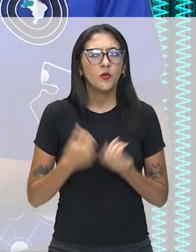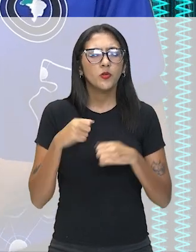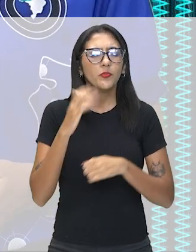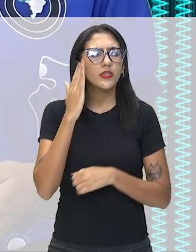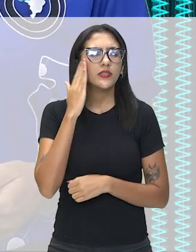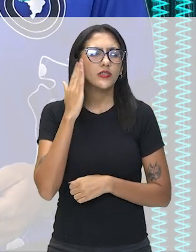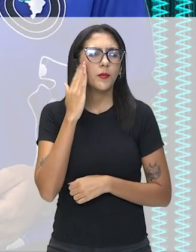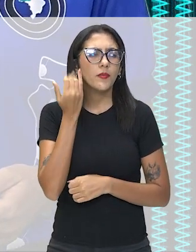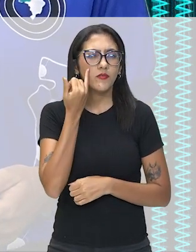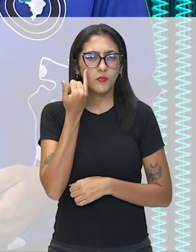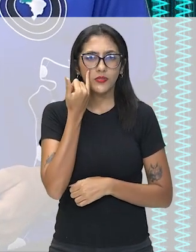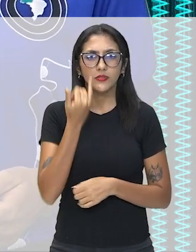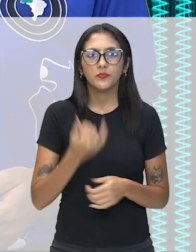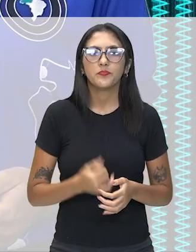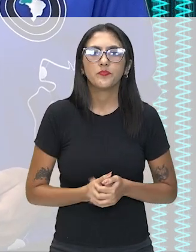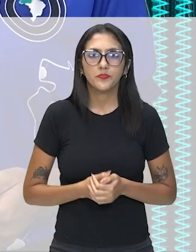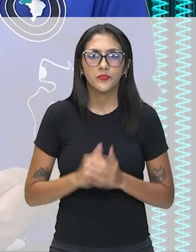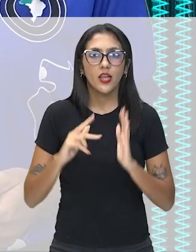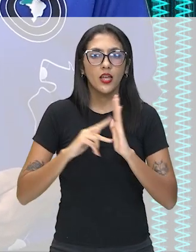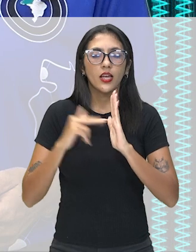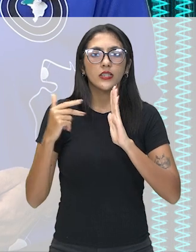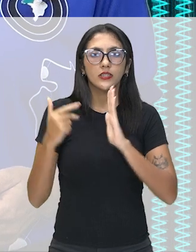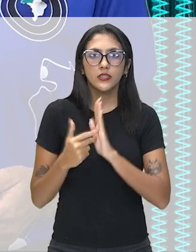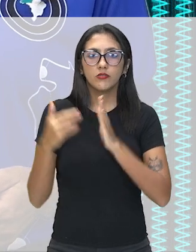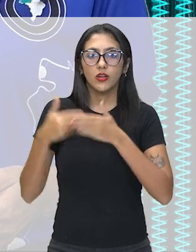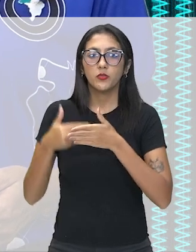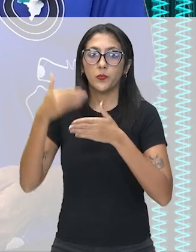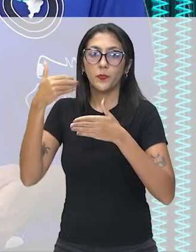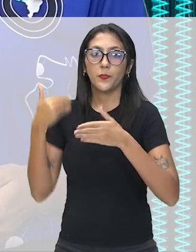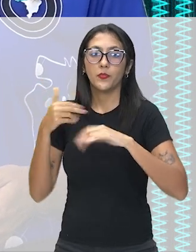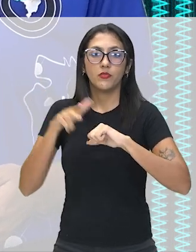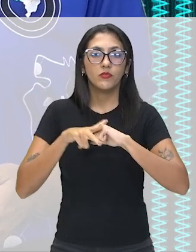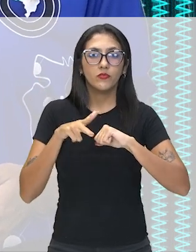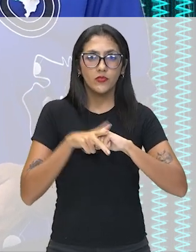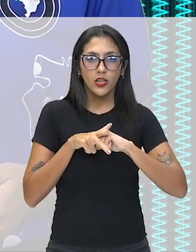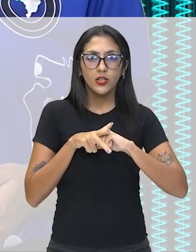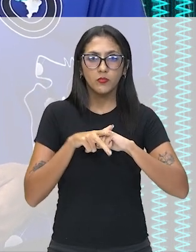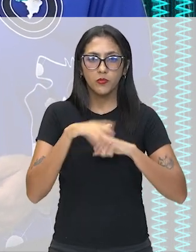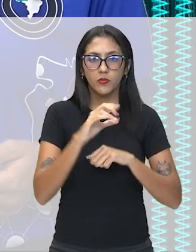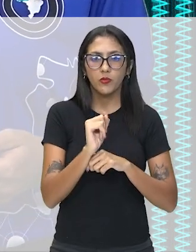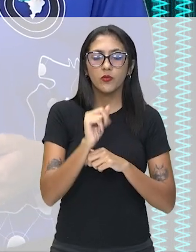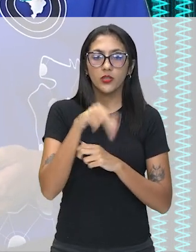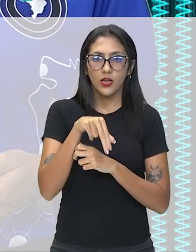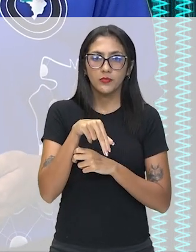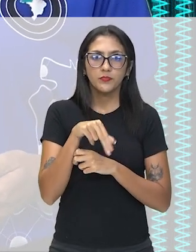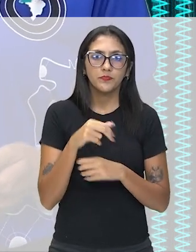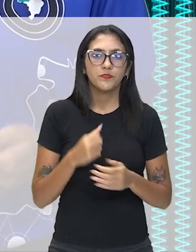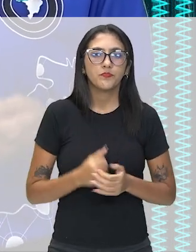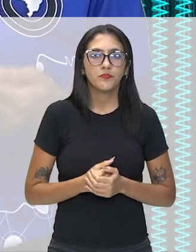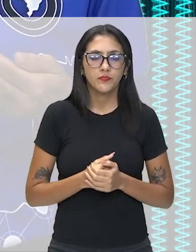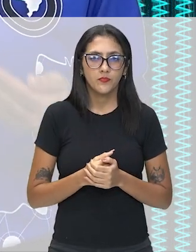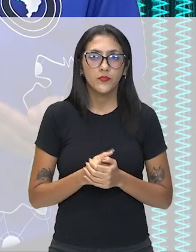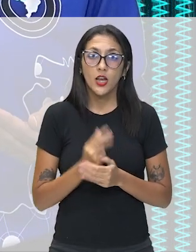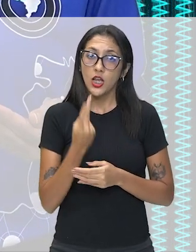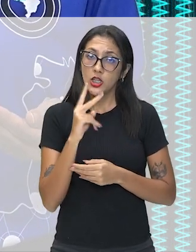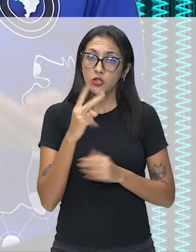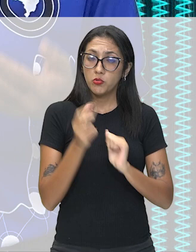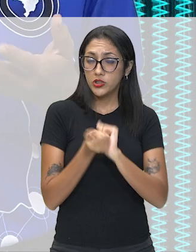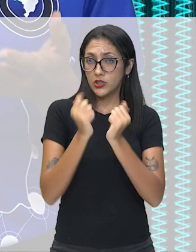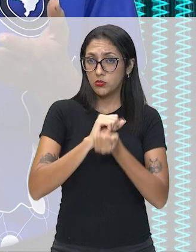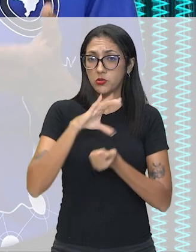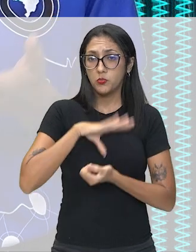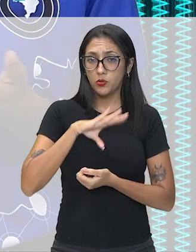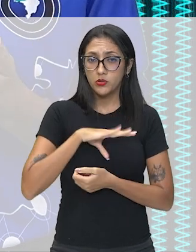sobre ele? Ele é o passado ou a forma condicional do can e é traduzido como podia,